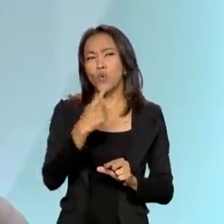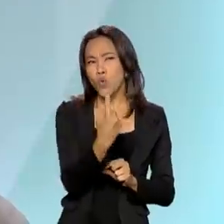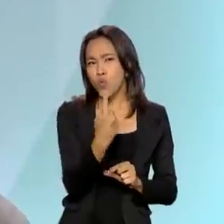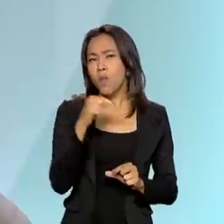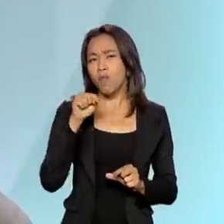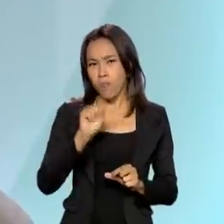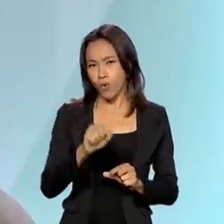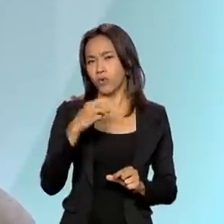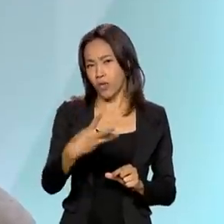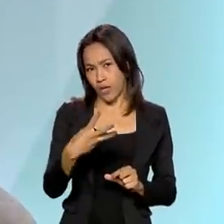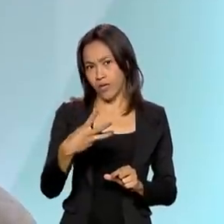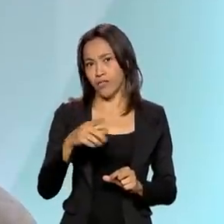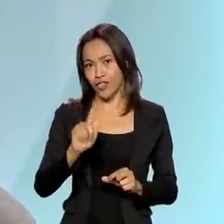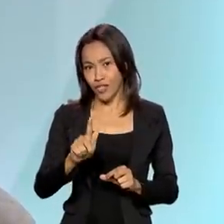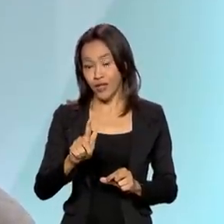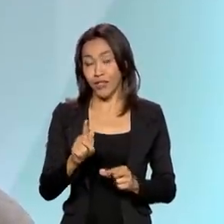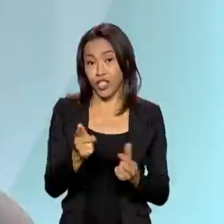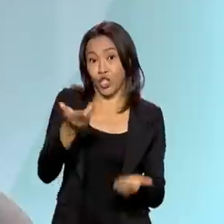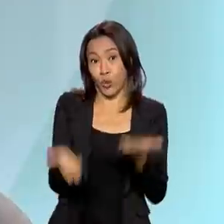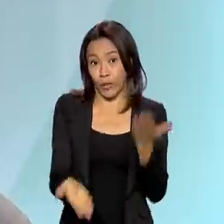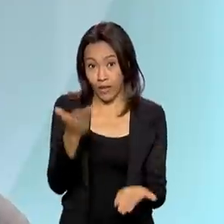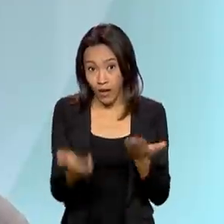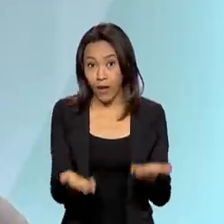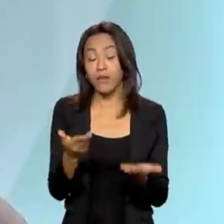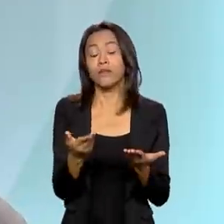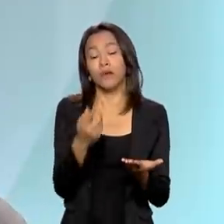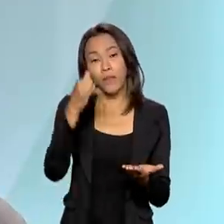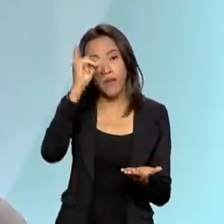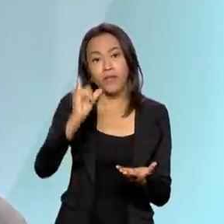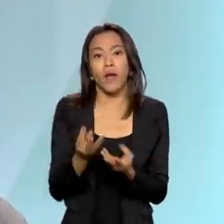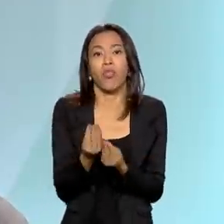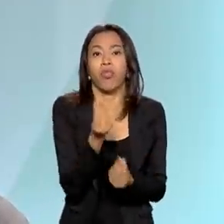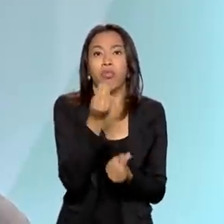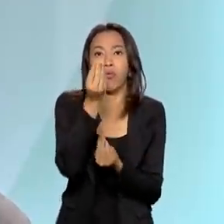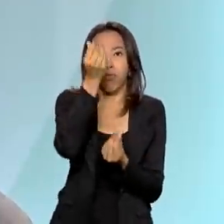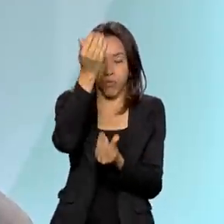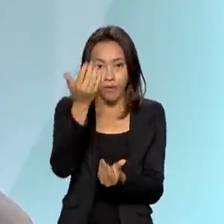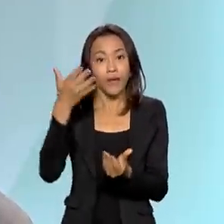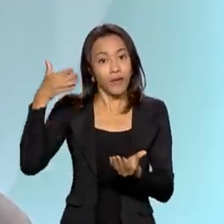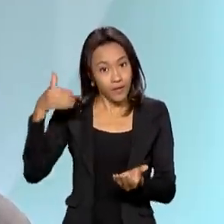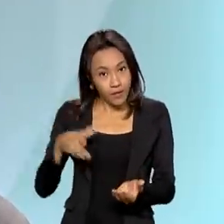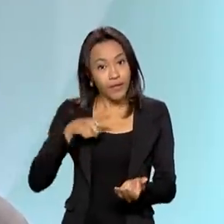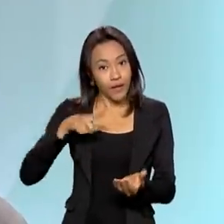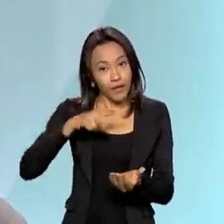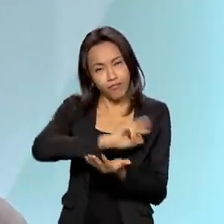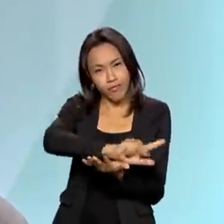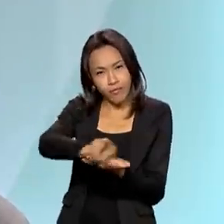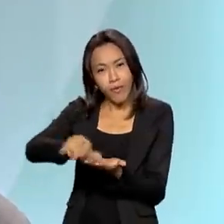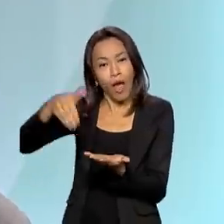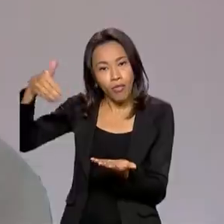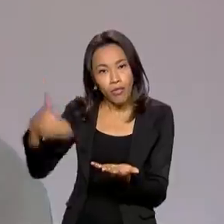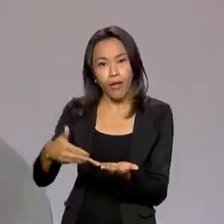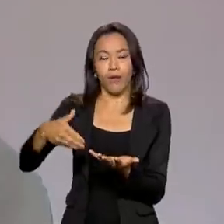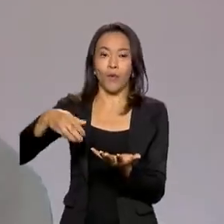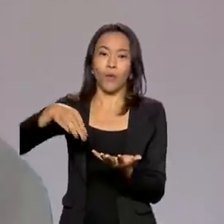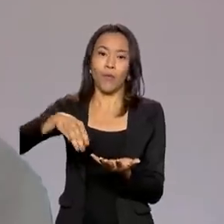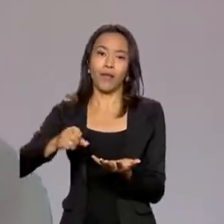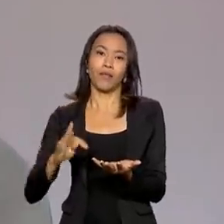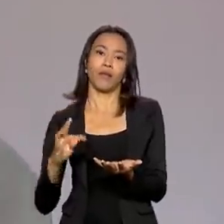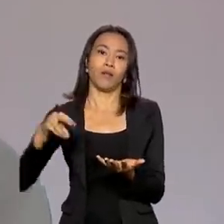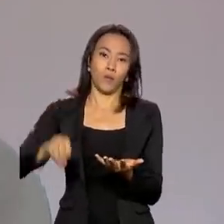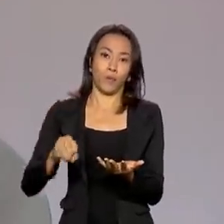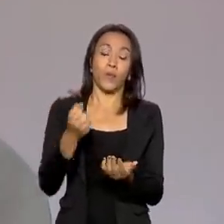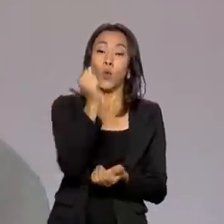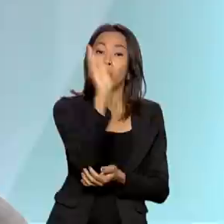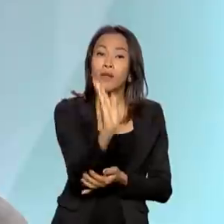gigatoneladas de emissões de gás de efeito estufa e, dentre elas, o metano. O Brasil agora está fazendo um programa